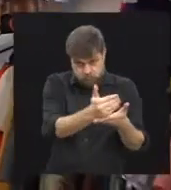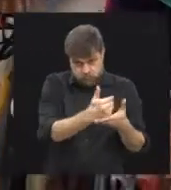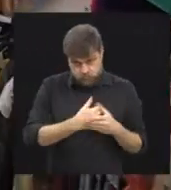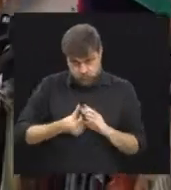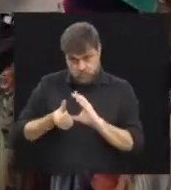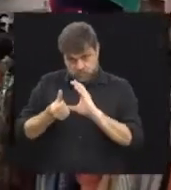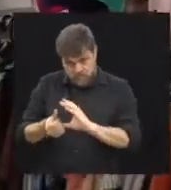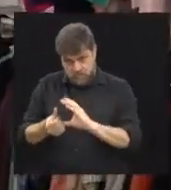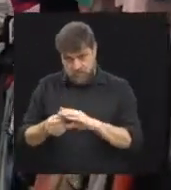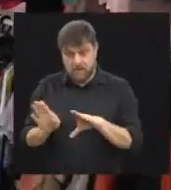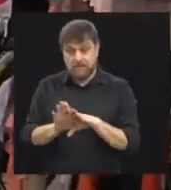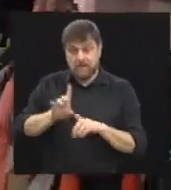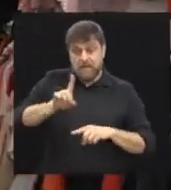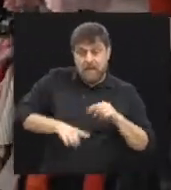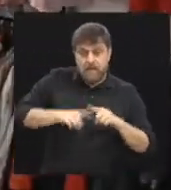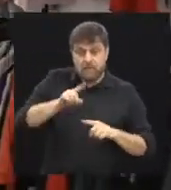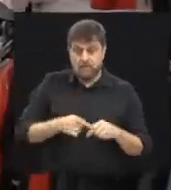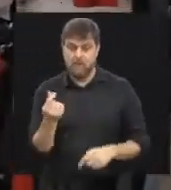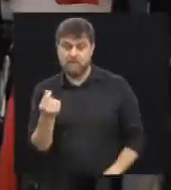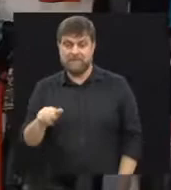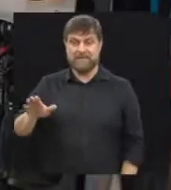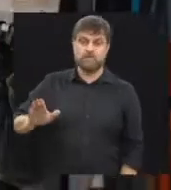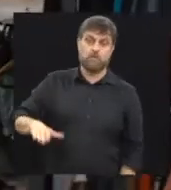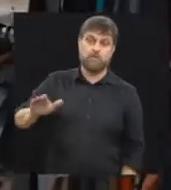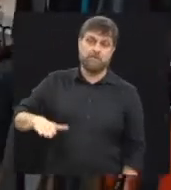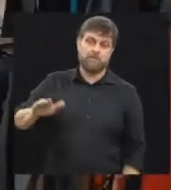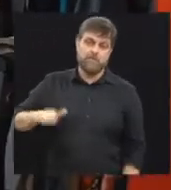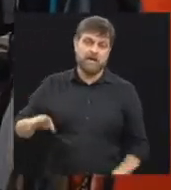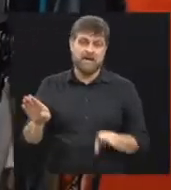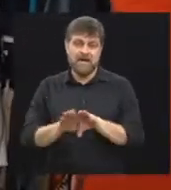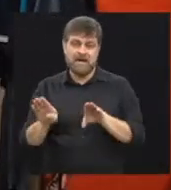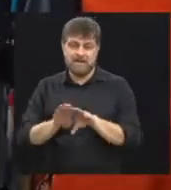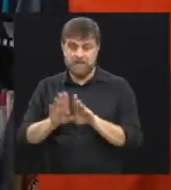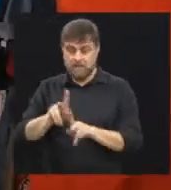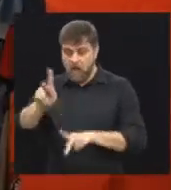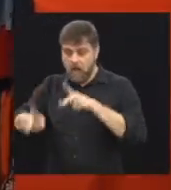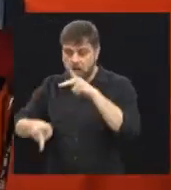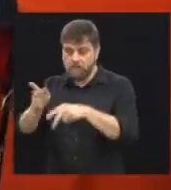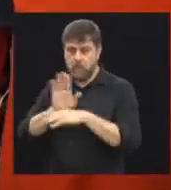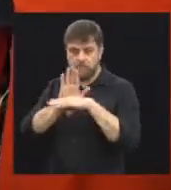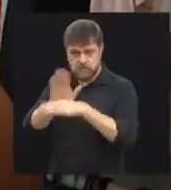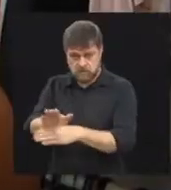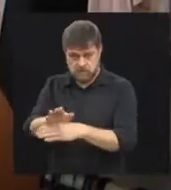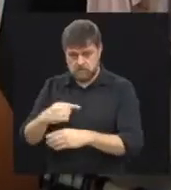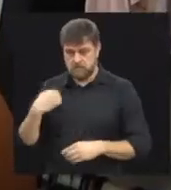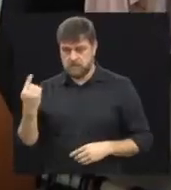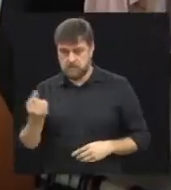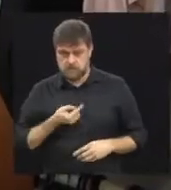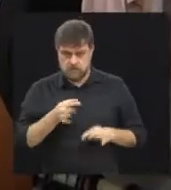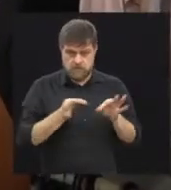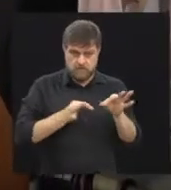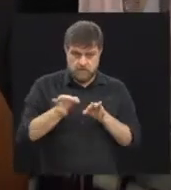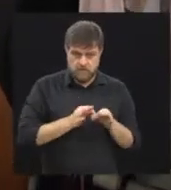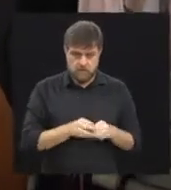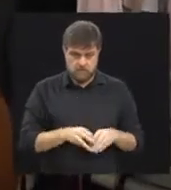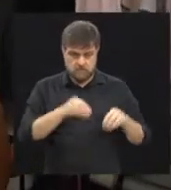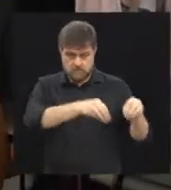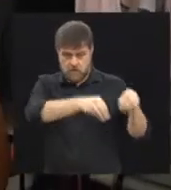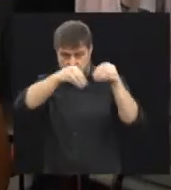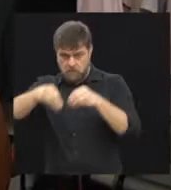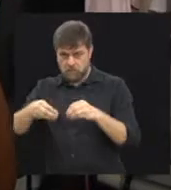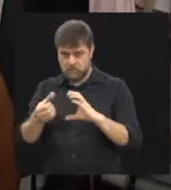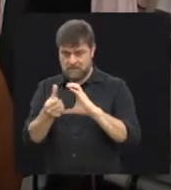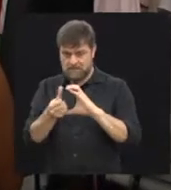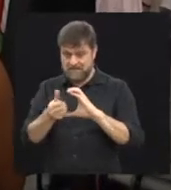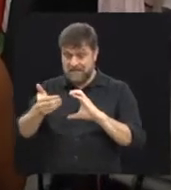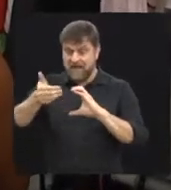a entidade, é vender produtos com custo baixo e também favorecer a população. A gente mudou, né, de local, agora está aqui na frente